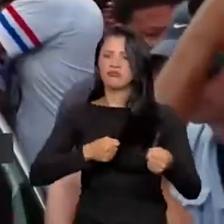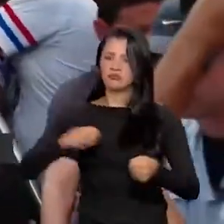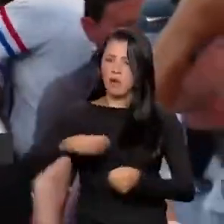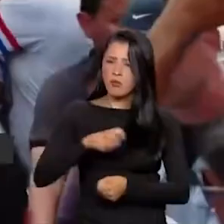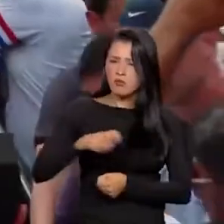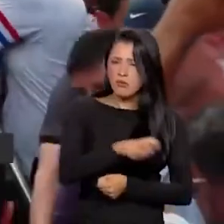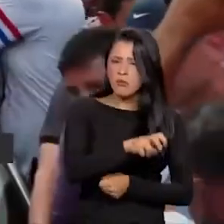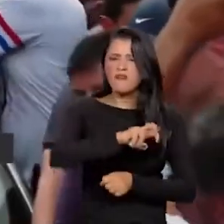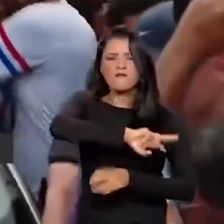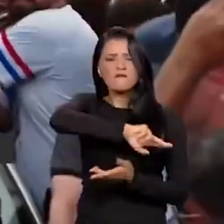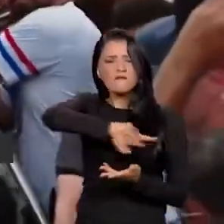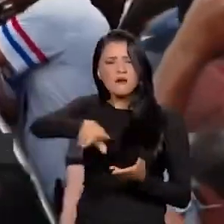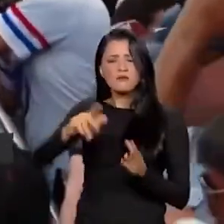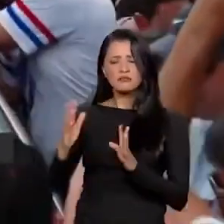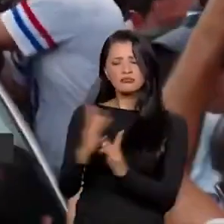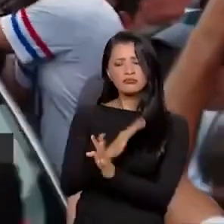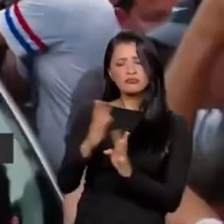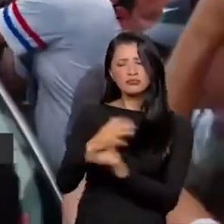cidades baianas,